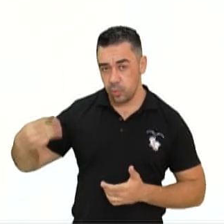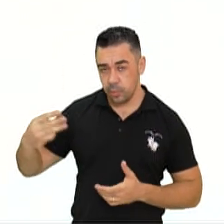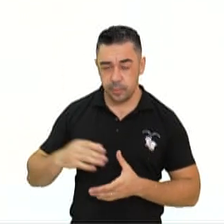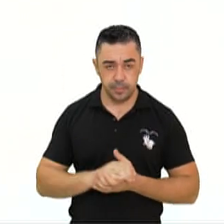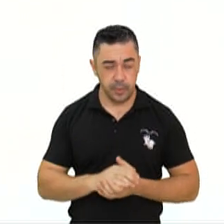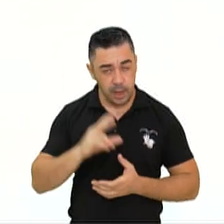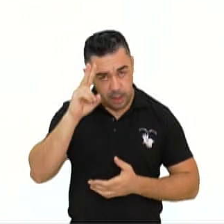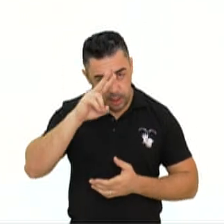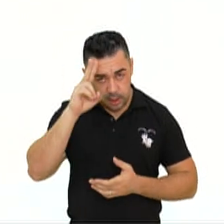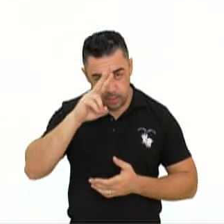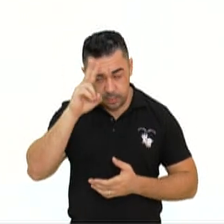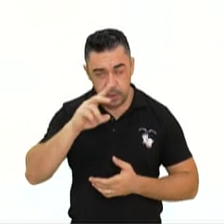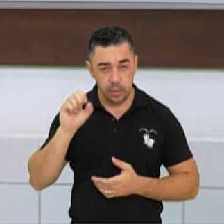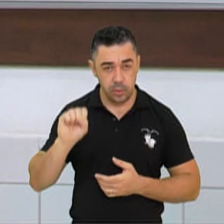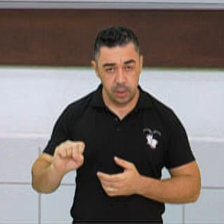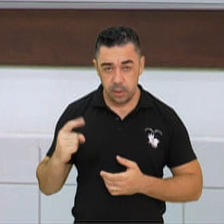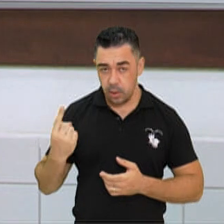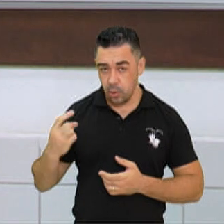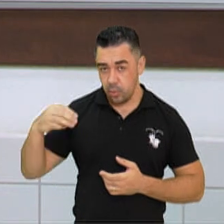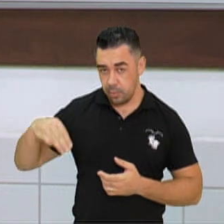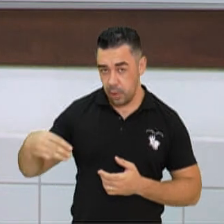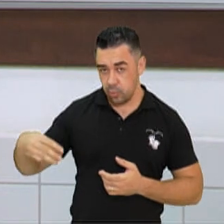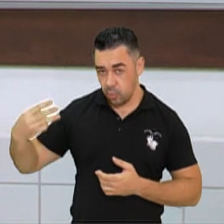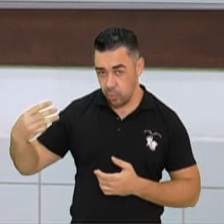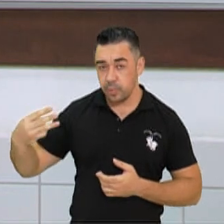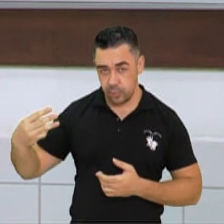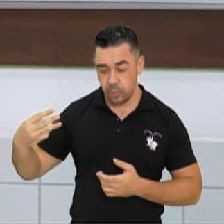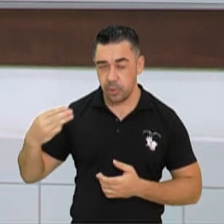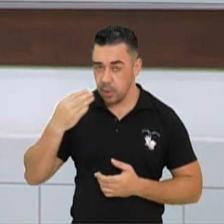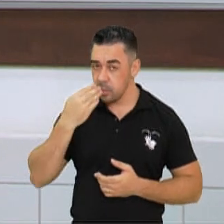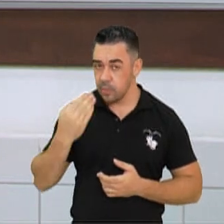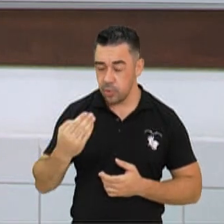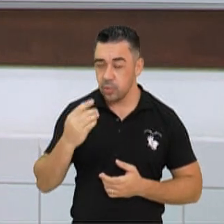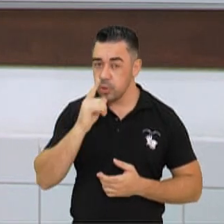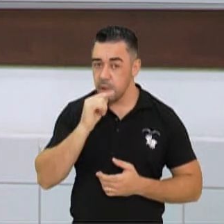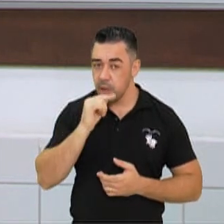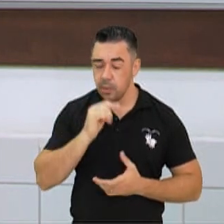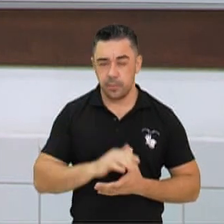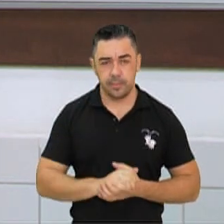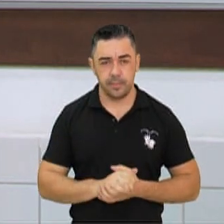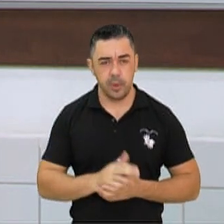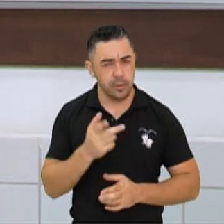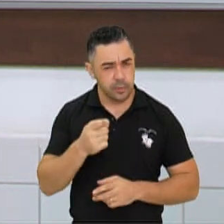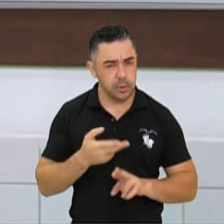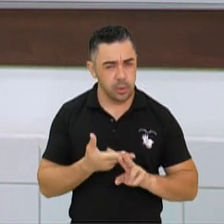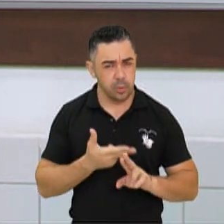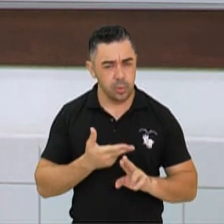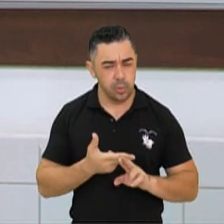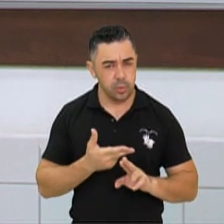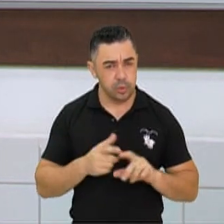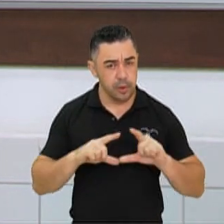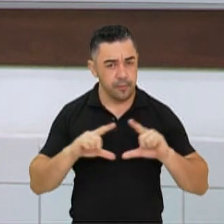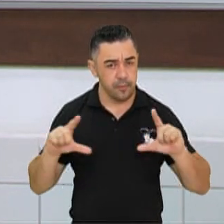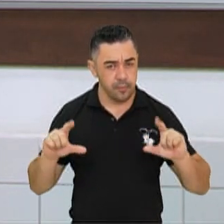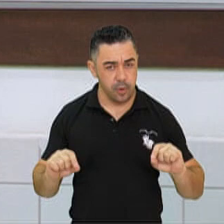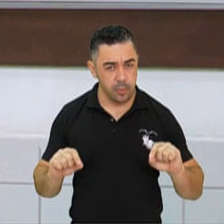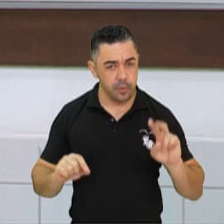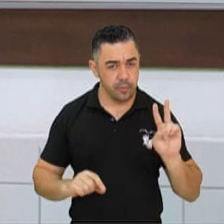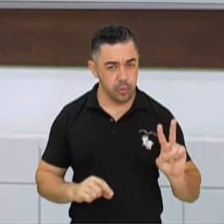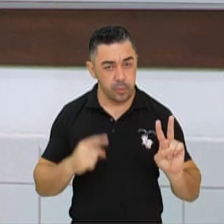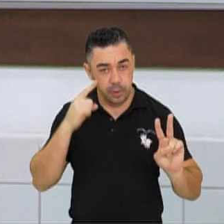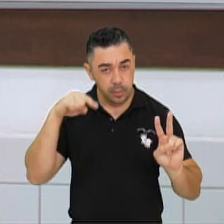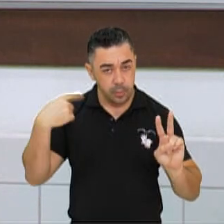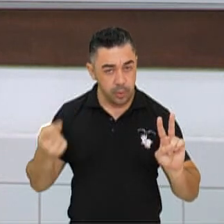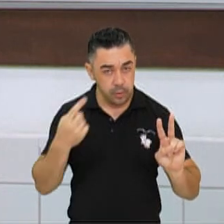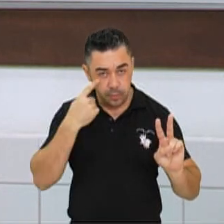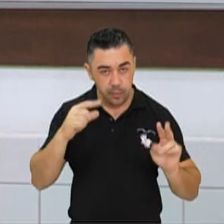que o volume desejado é de 81 metros cúbicos de água. Então, usem lá a fórmula do volume e a gente volta daqui a